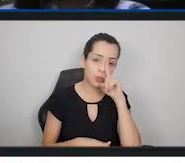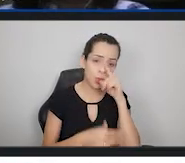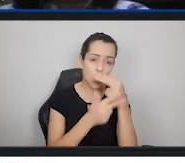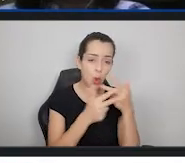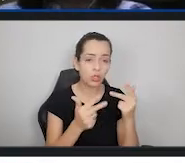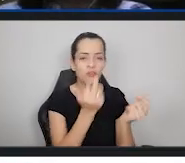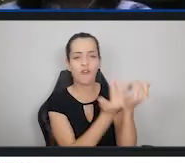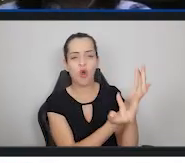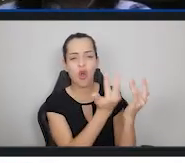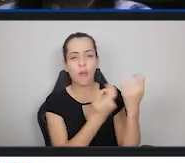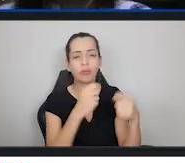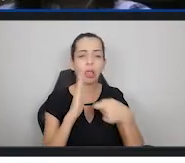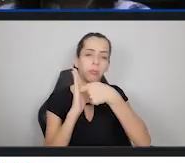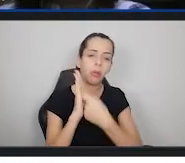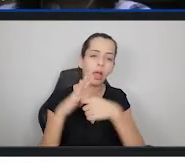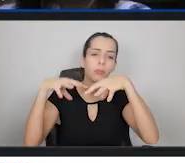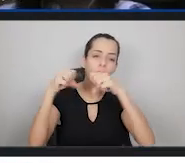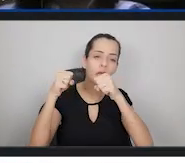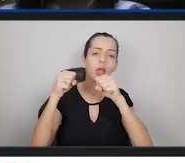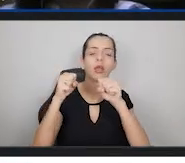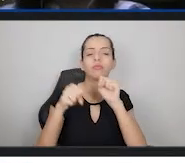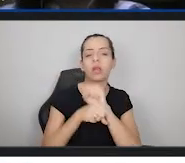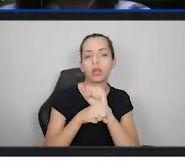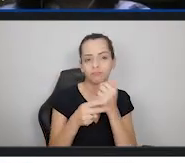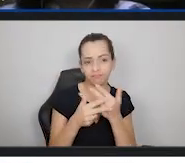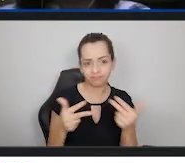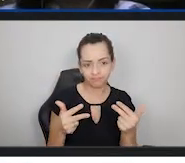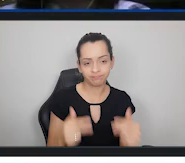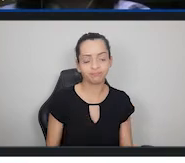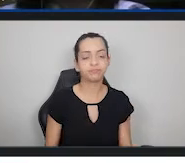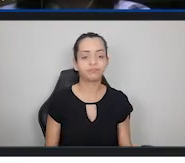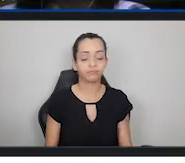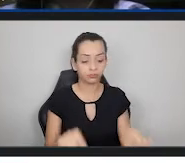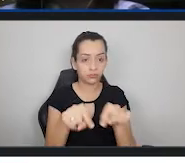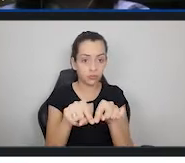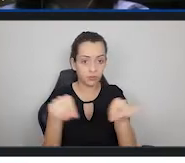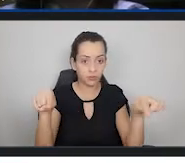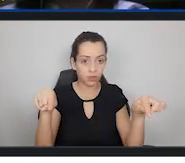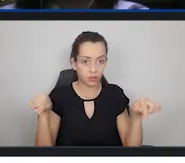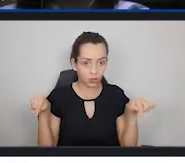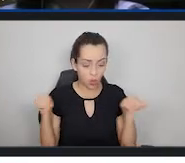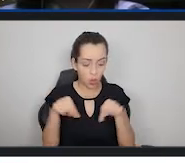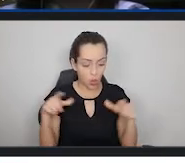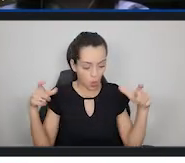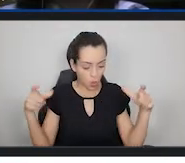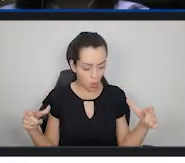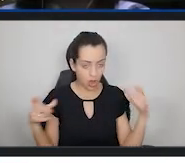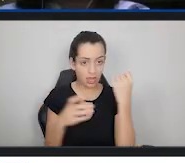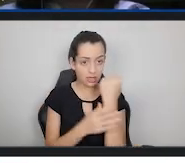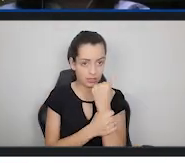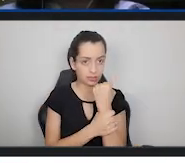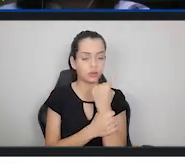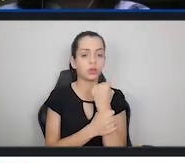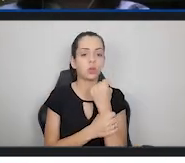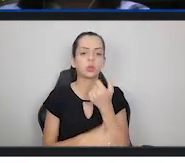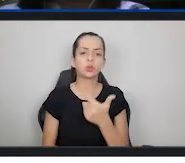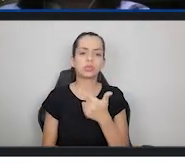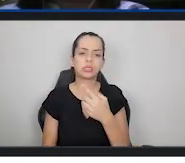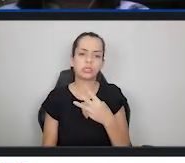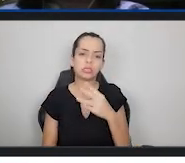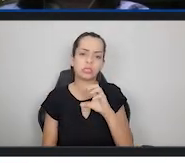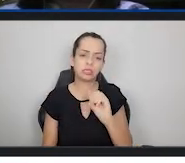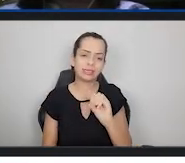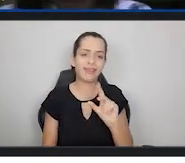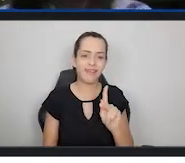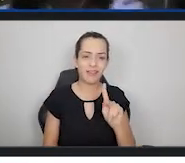a de madeira a gente tem abolido, né, a estrutura de madeira por causa das interrupções em função de queimada. Então, só para vocês